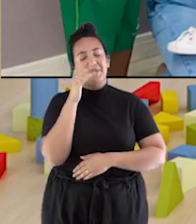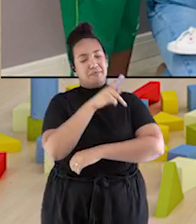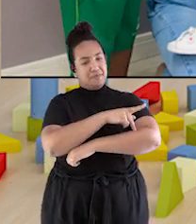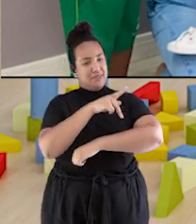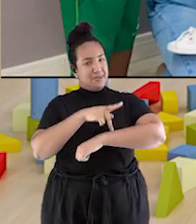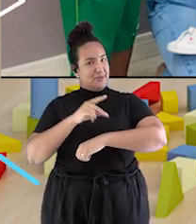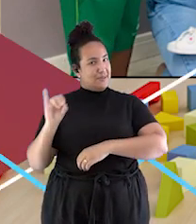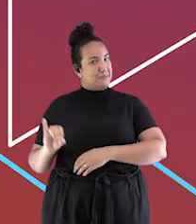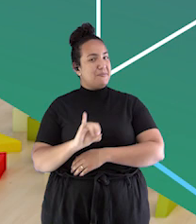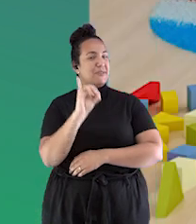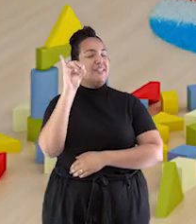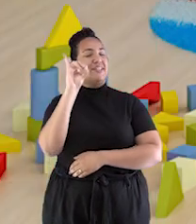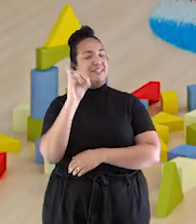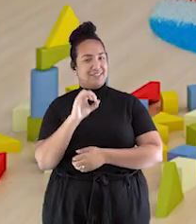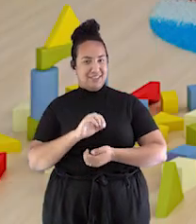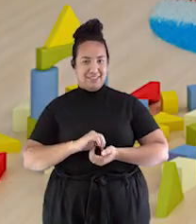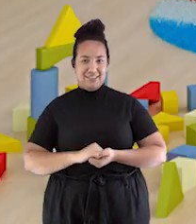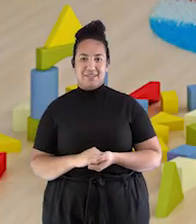muito importantes.